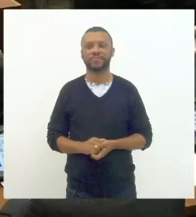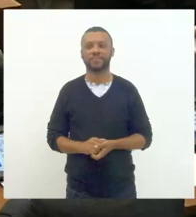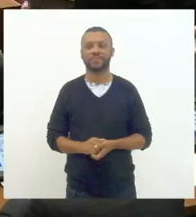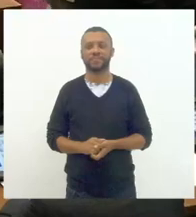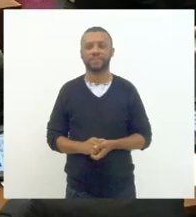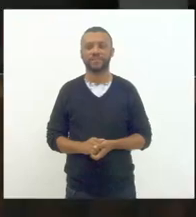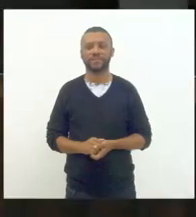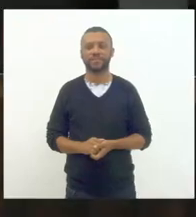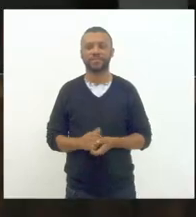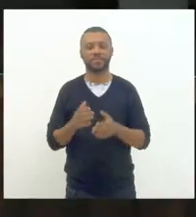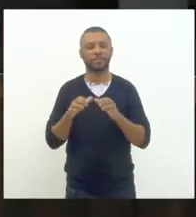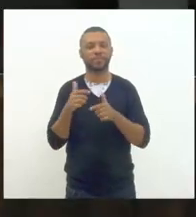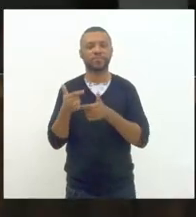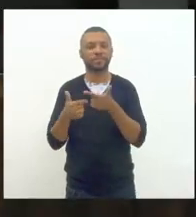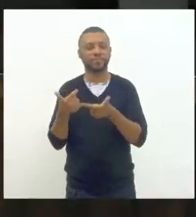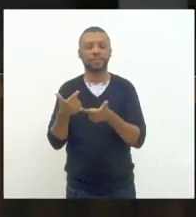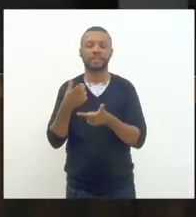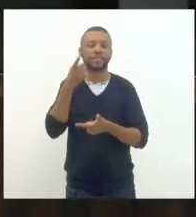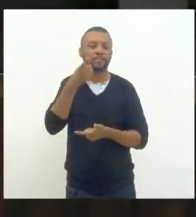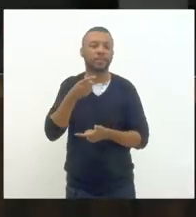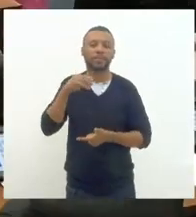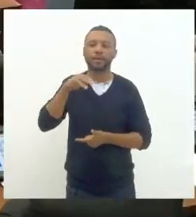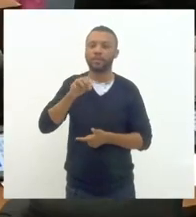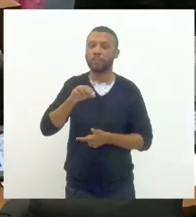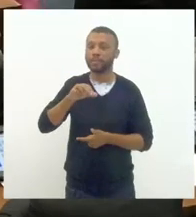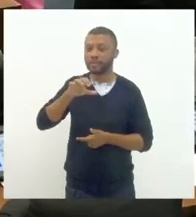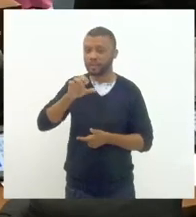Pela Comissão de Trabalho, deputada Mônica Francisco.